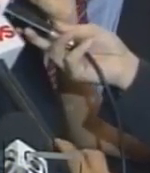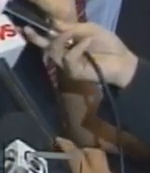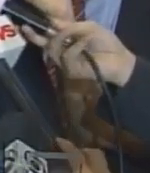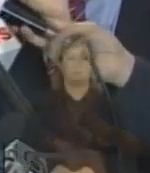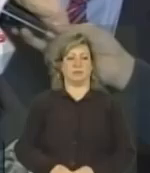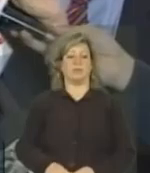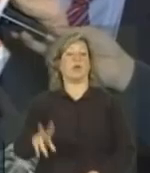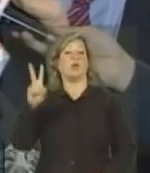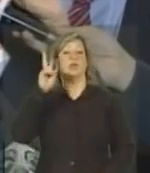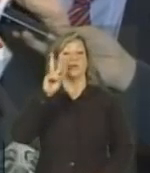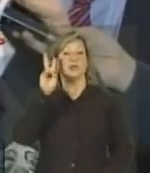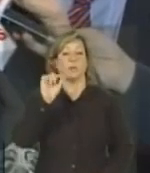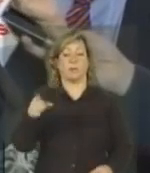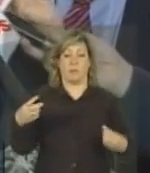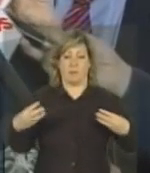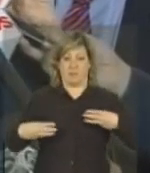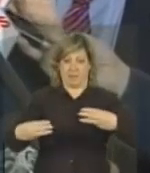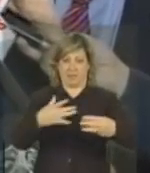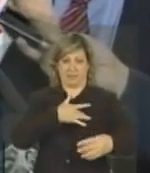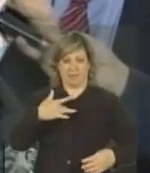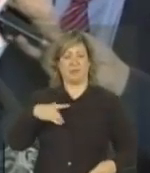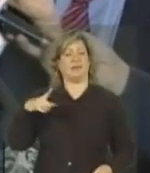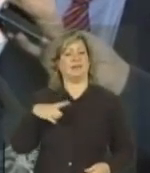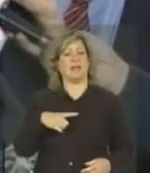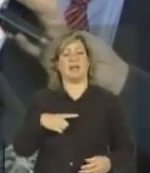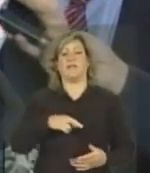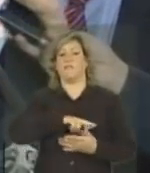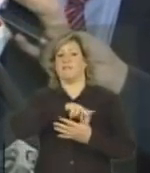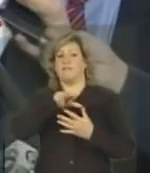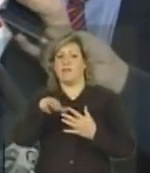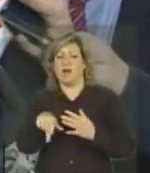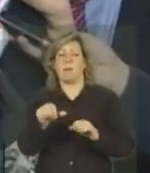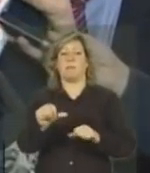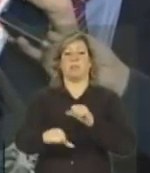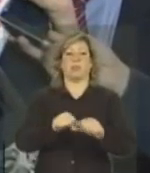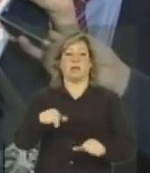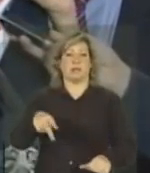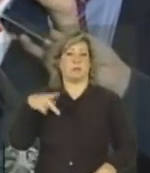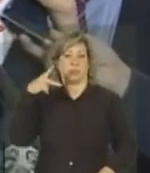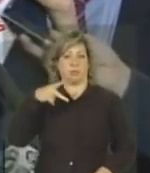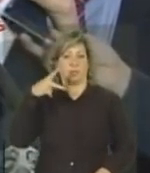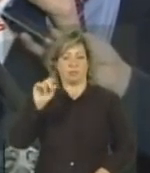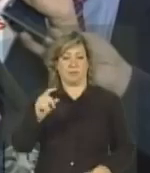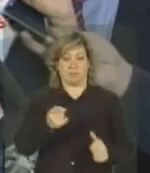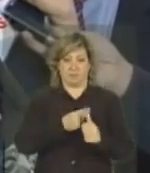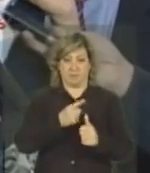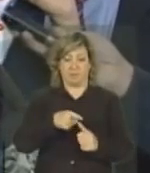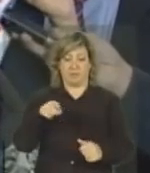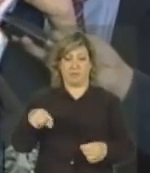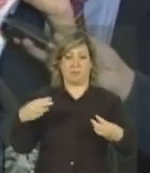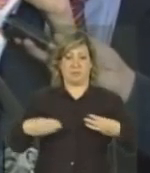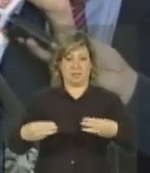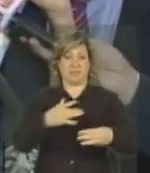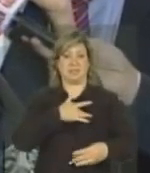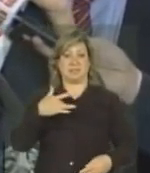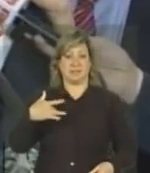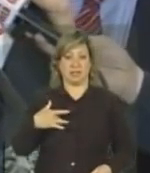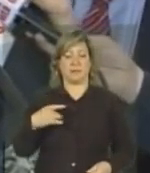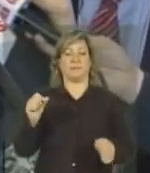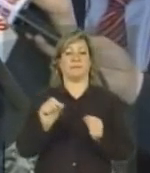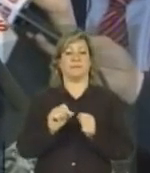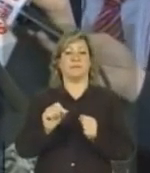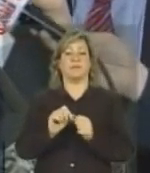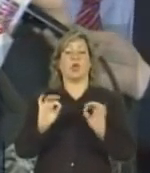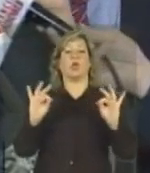Em relação ao Ministério da Saúde, tem um conjunto de mudanças nessa política. Primeiro, o Ministério da Saúde executou todos